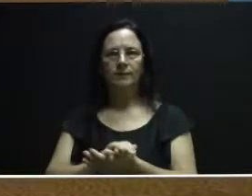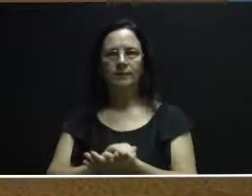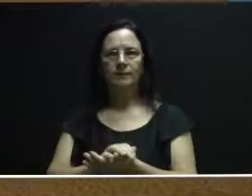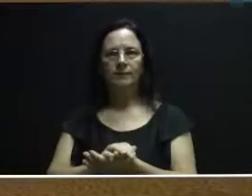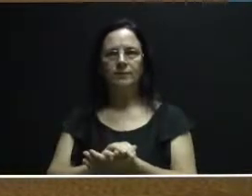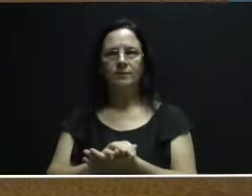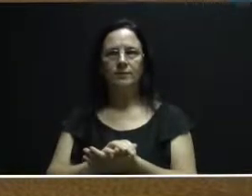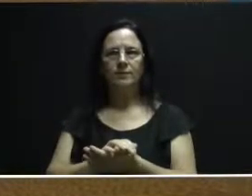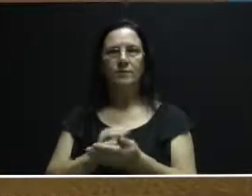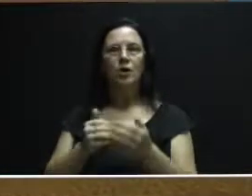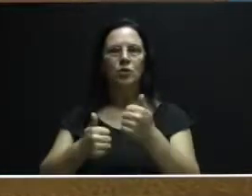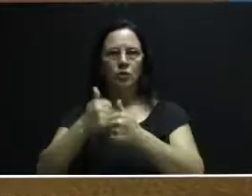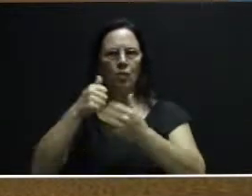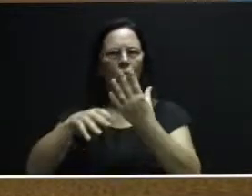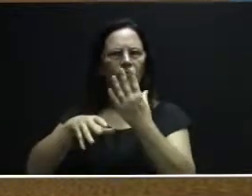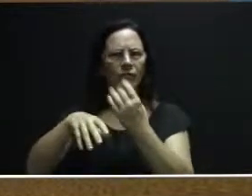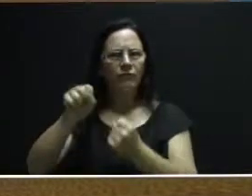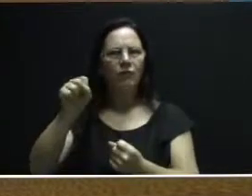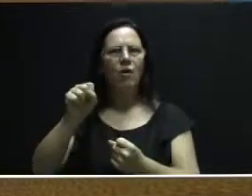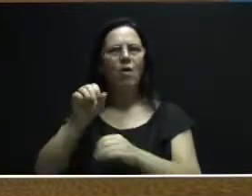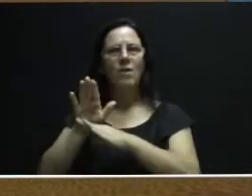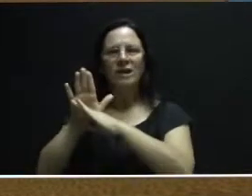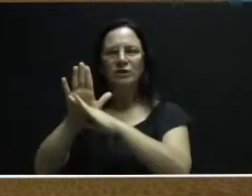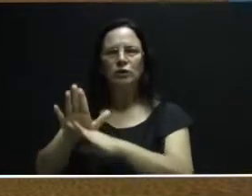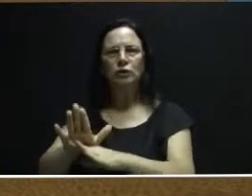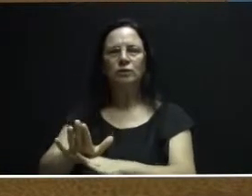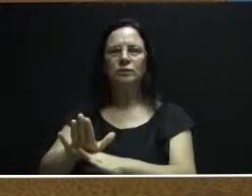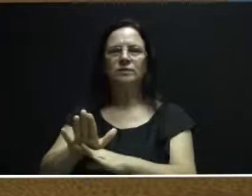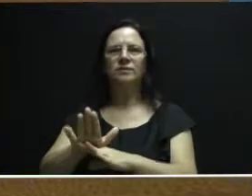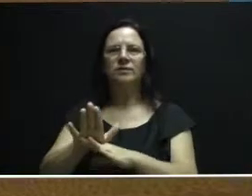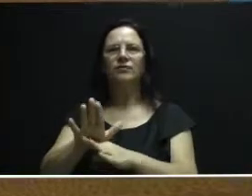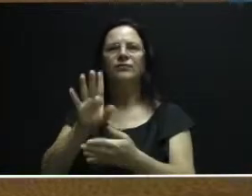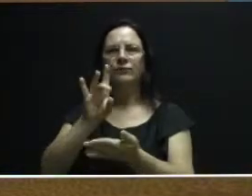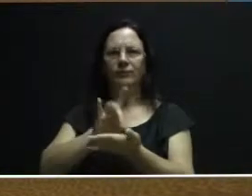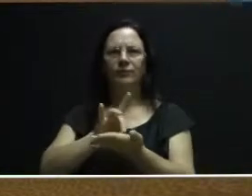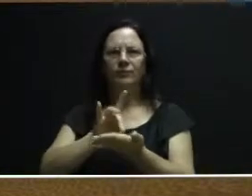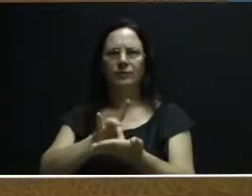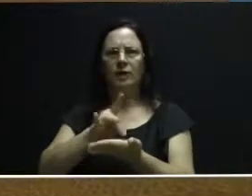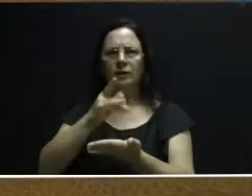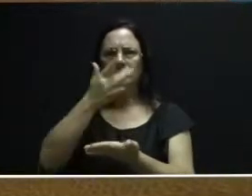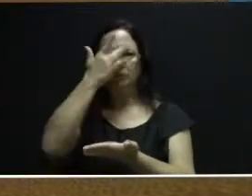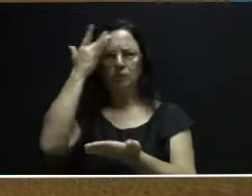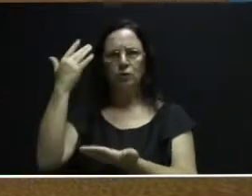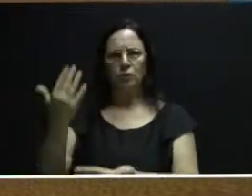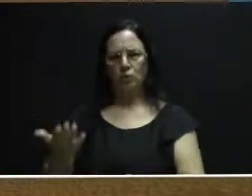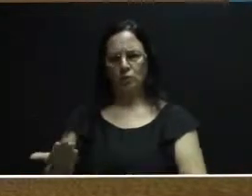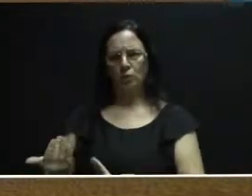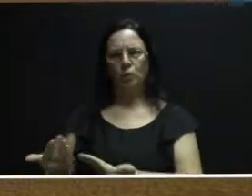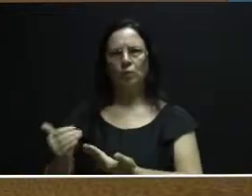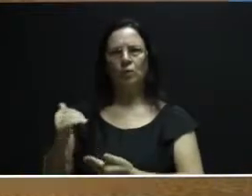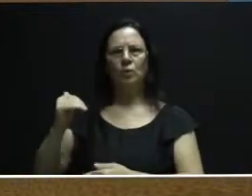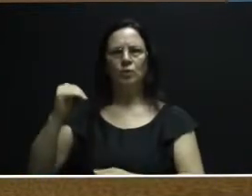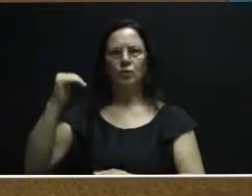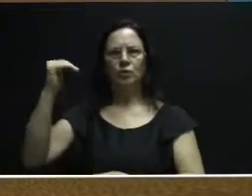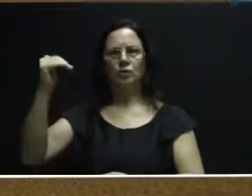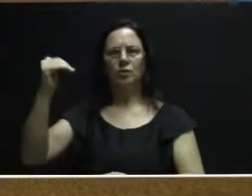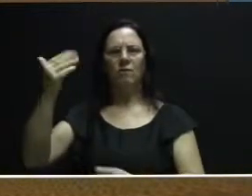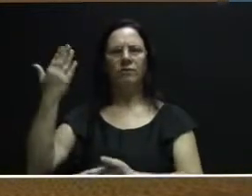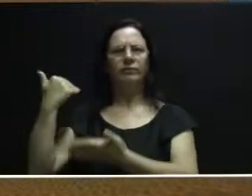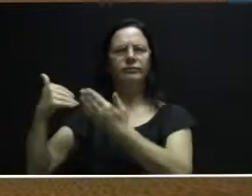ele é formador, né? Ele tece caráter. Então, a gente vê que isso é uma fala que eu ouço desde